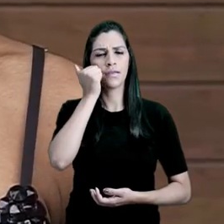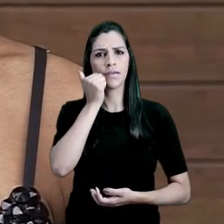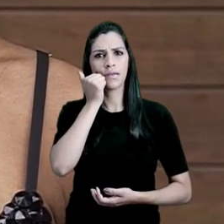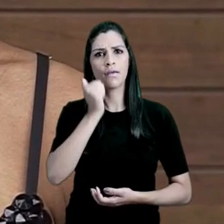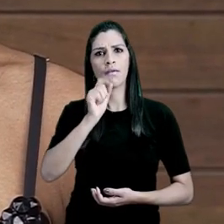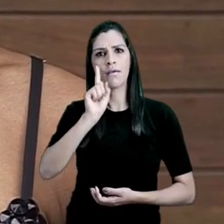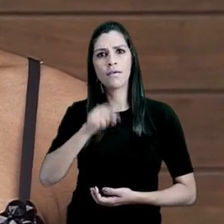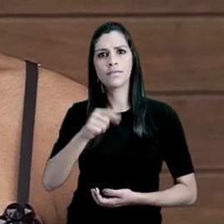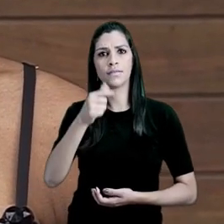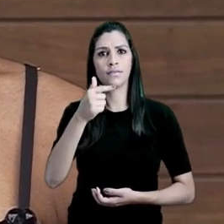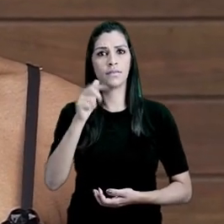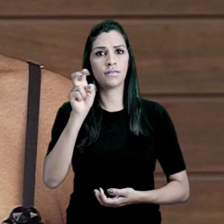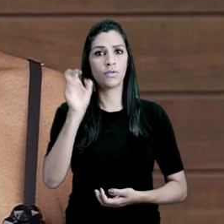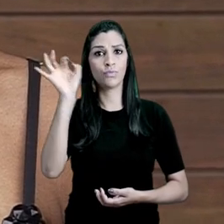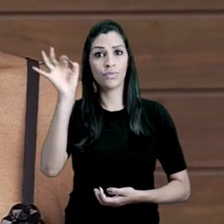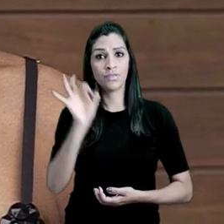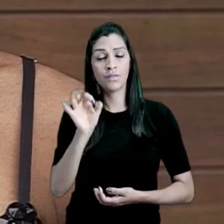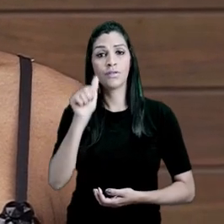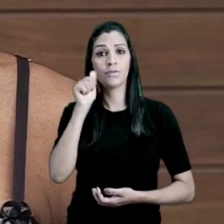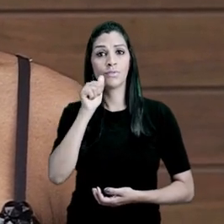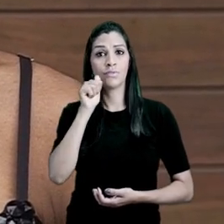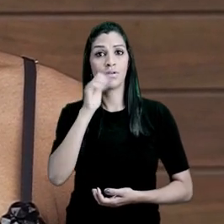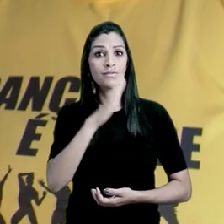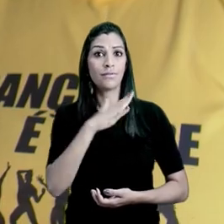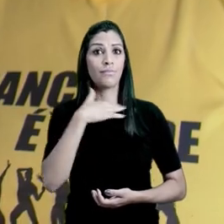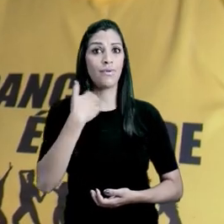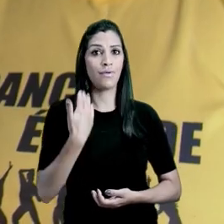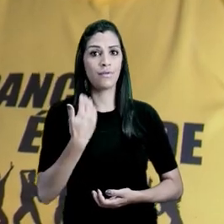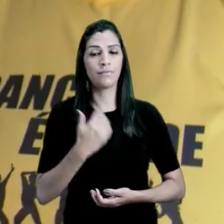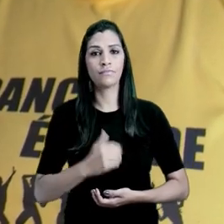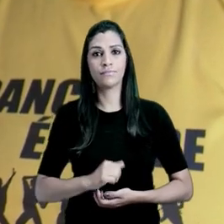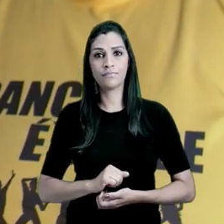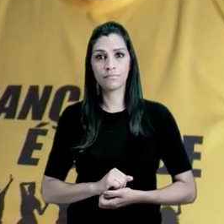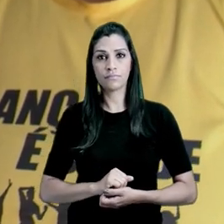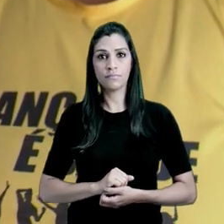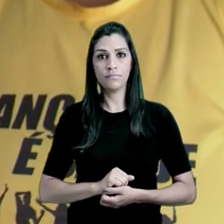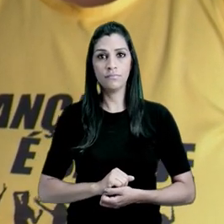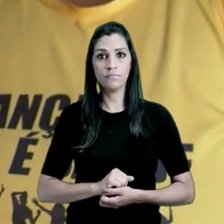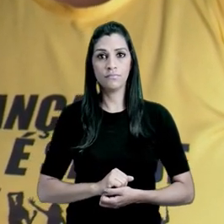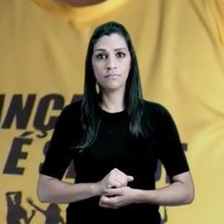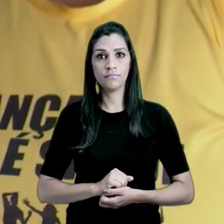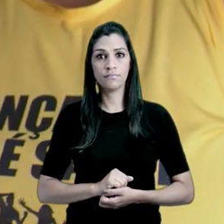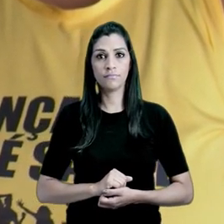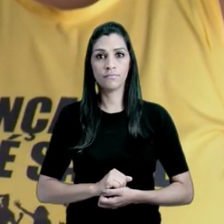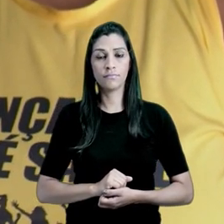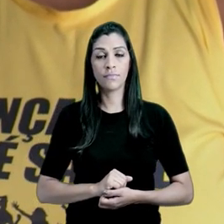Mulheres pretas respondem por 65% das mortes maternas.